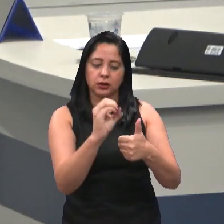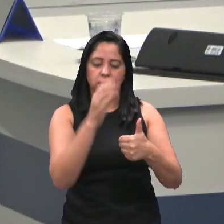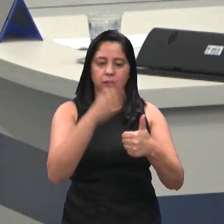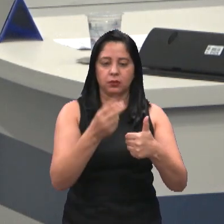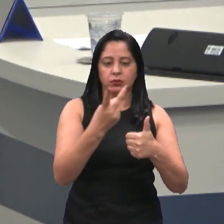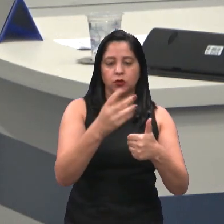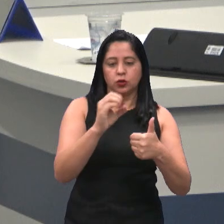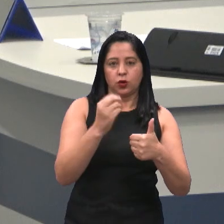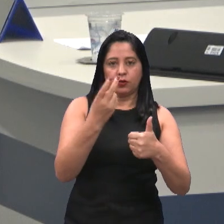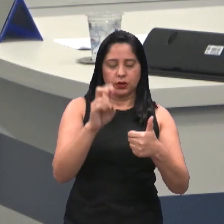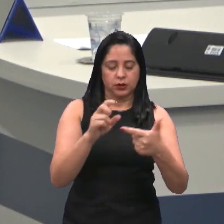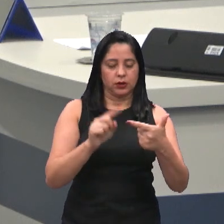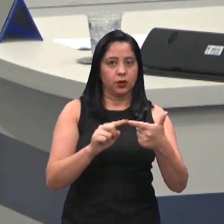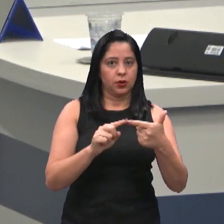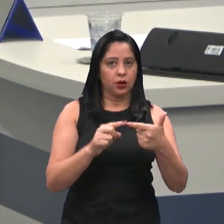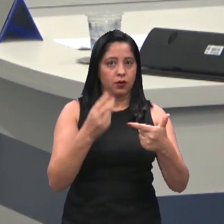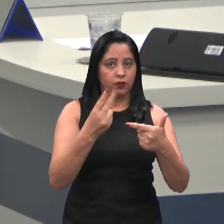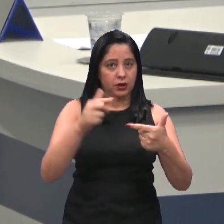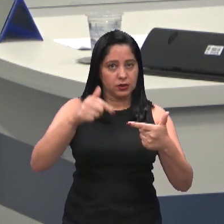130/2025, do processo